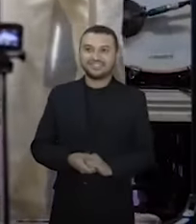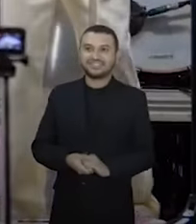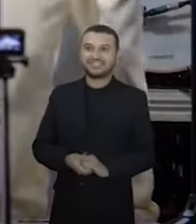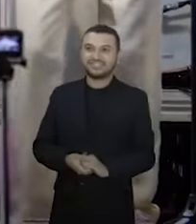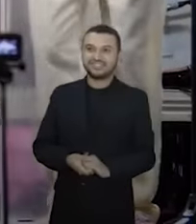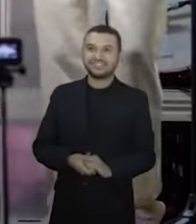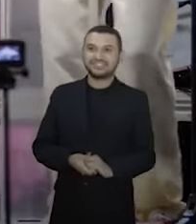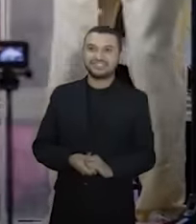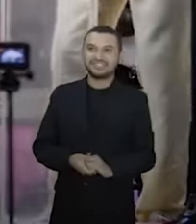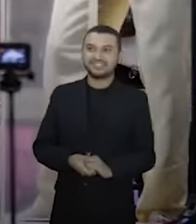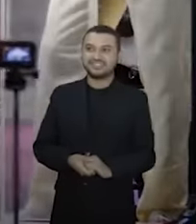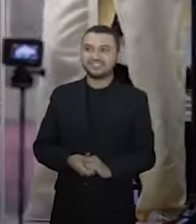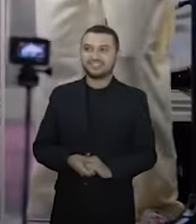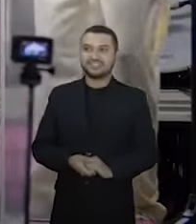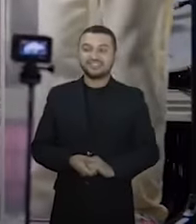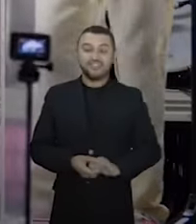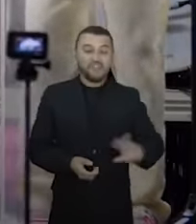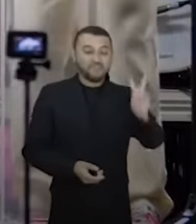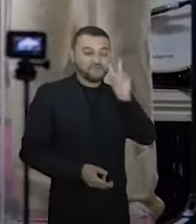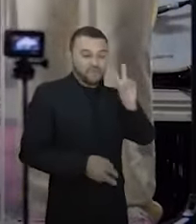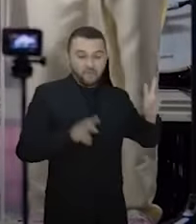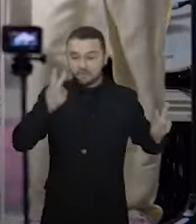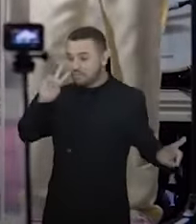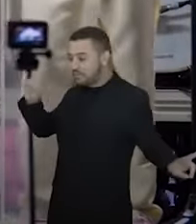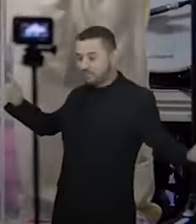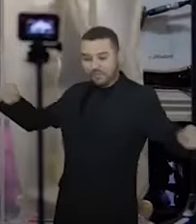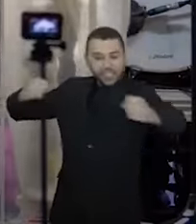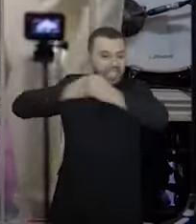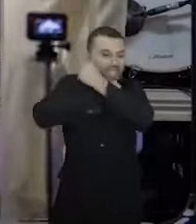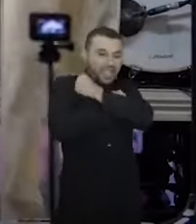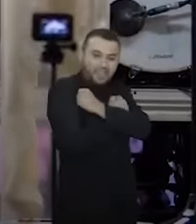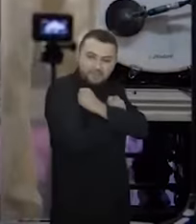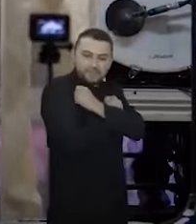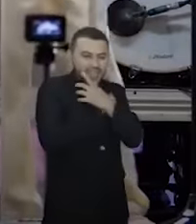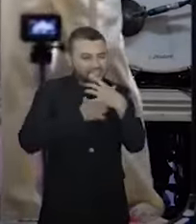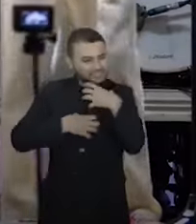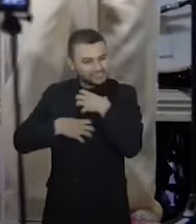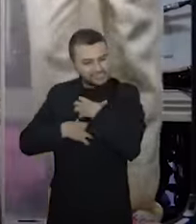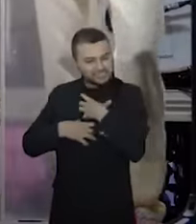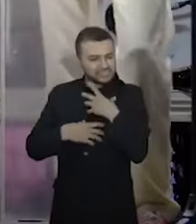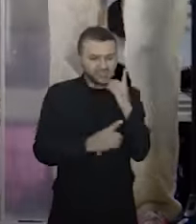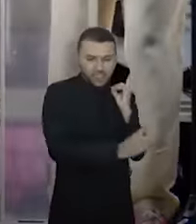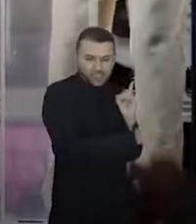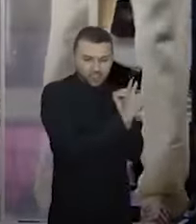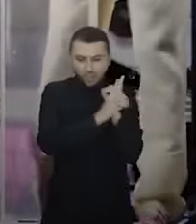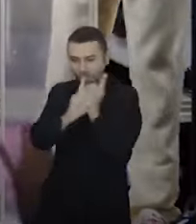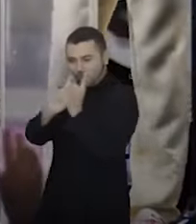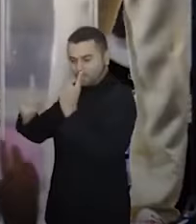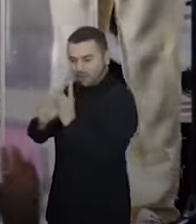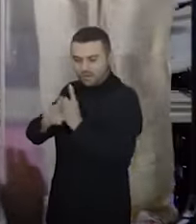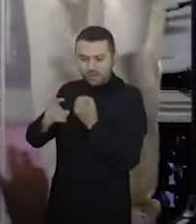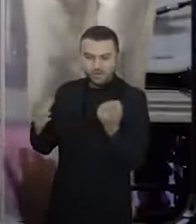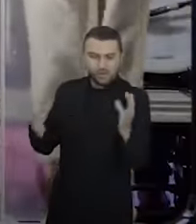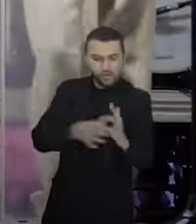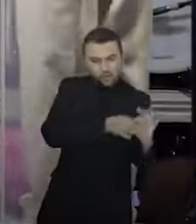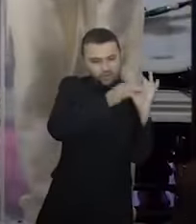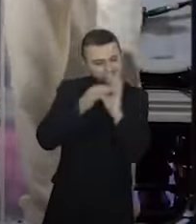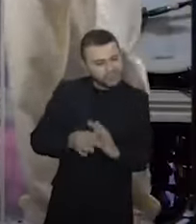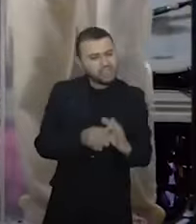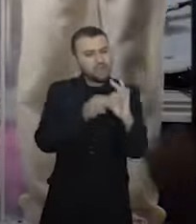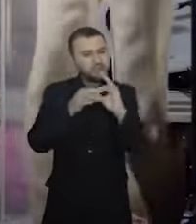Olhem para o lado, se abracem, se reencontrem, se enlacem,